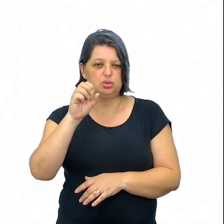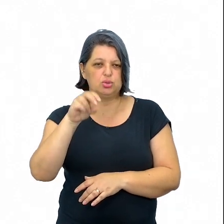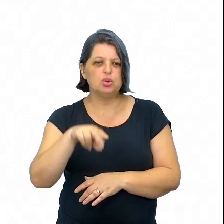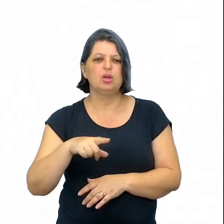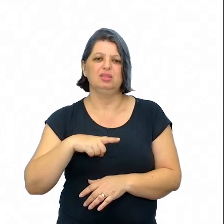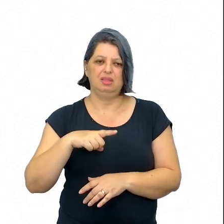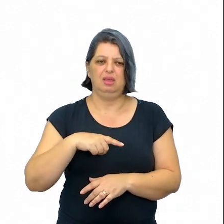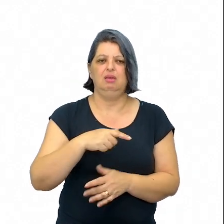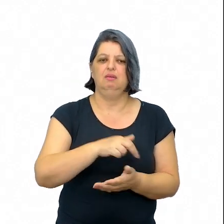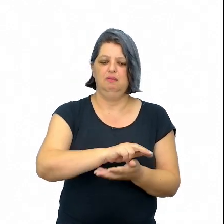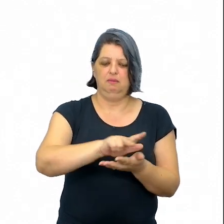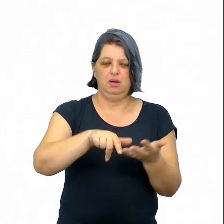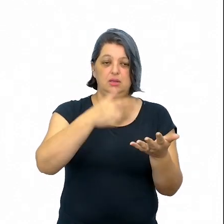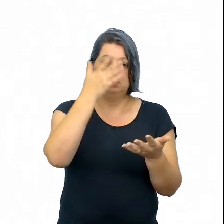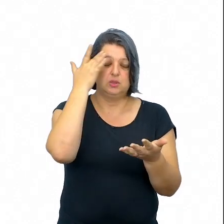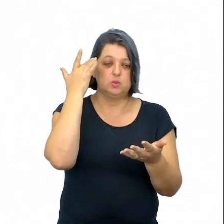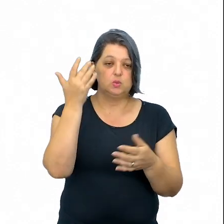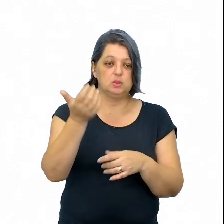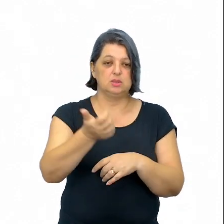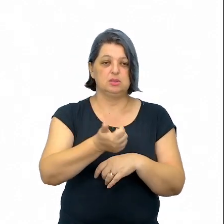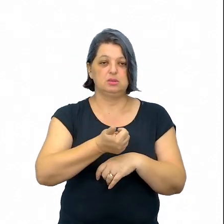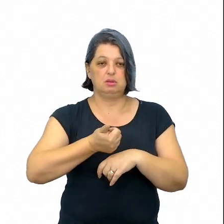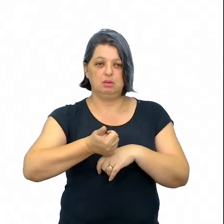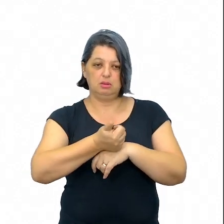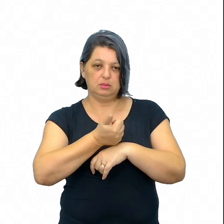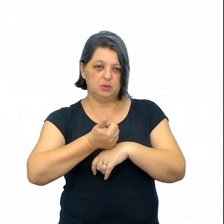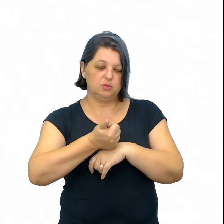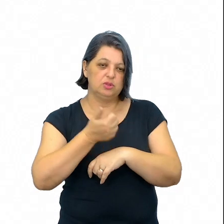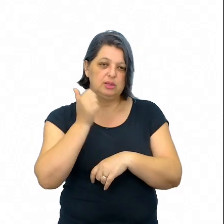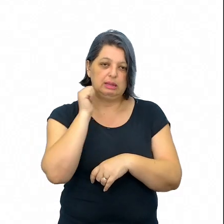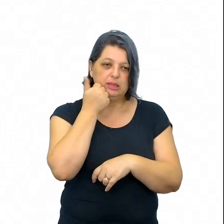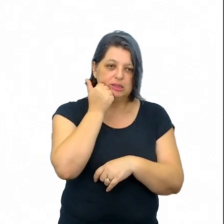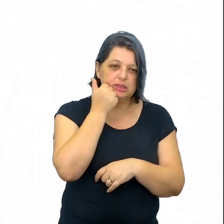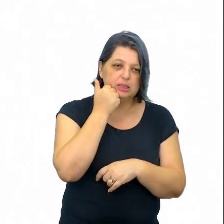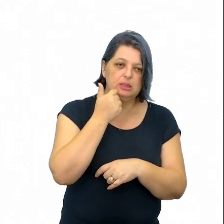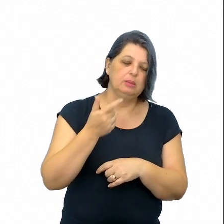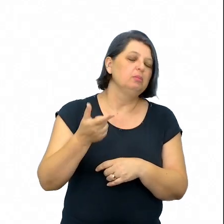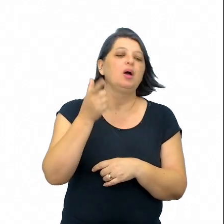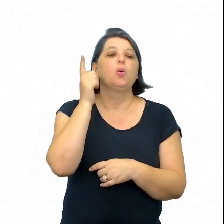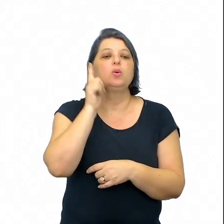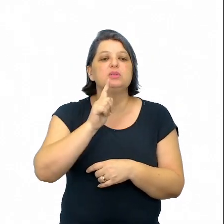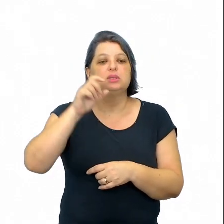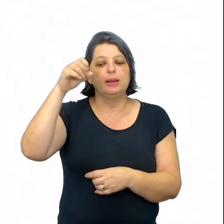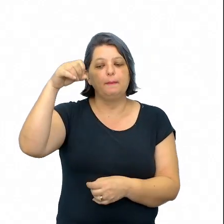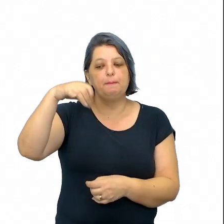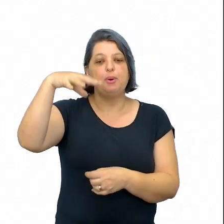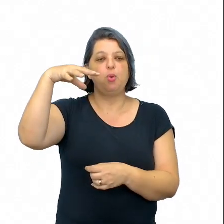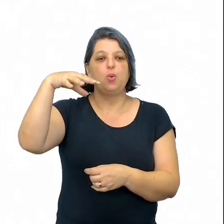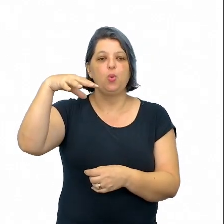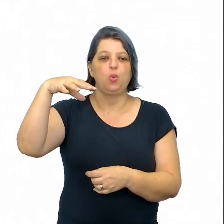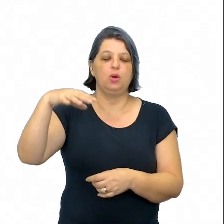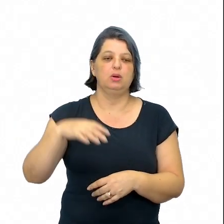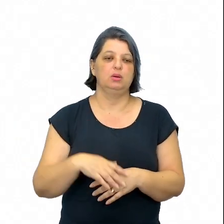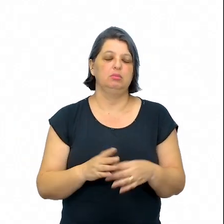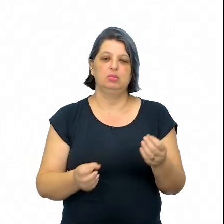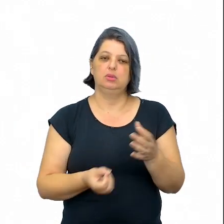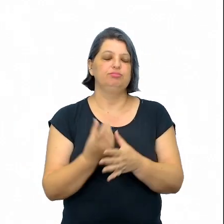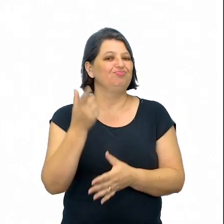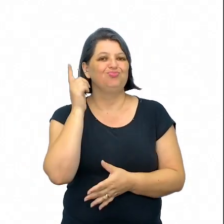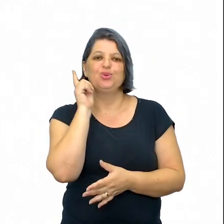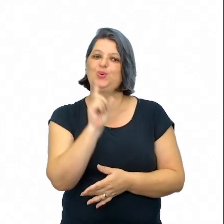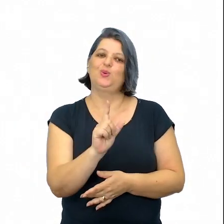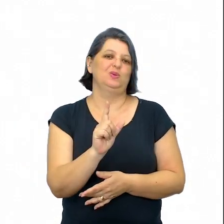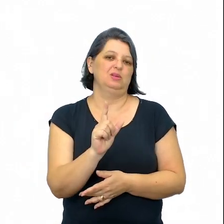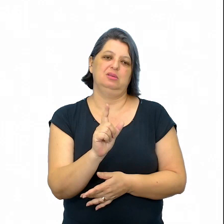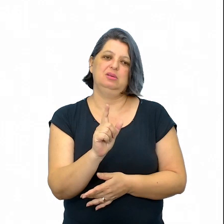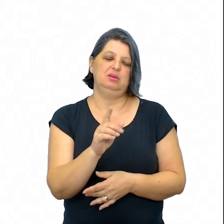já tinham feito muitos testes com materiais para fazer acender a lâmpada de filamento. E nenhum dessa forma dava correto, ou seja, não conseguia fazer